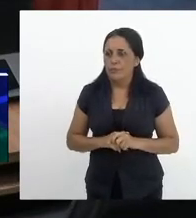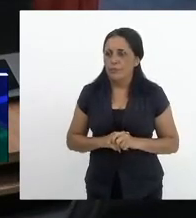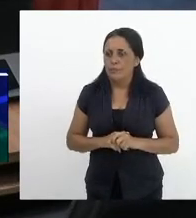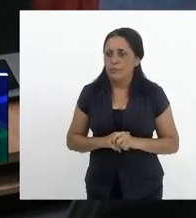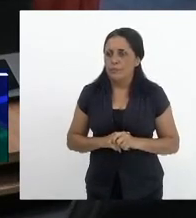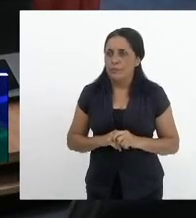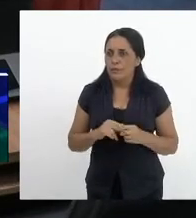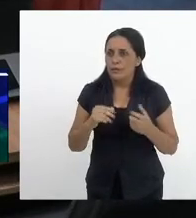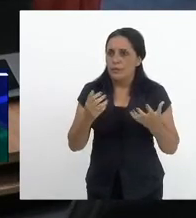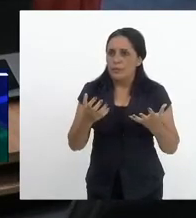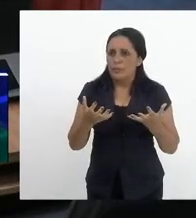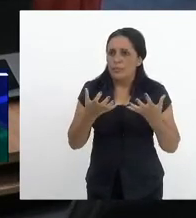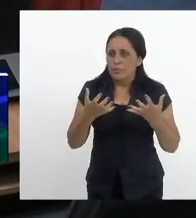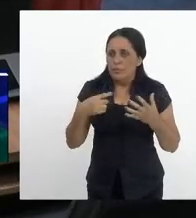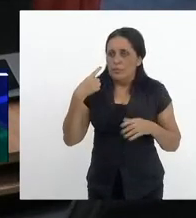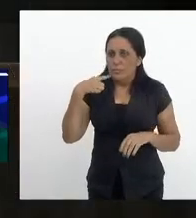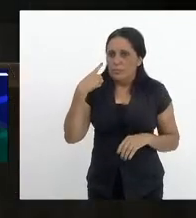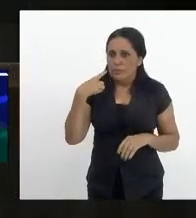Eu quero,